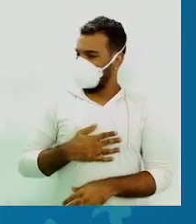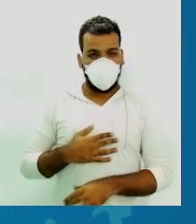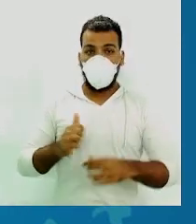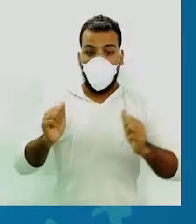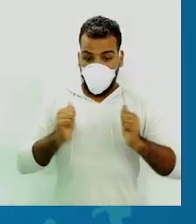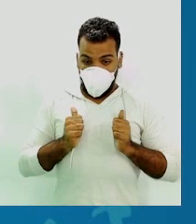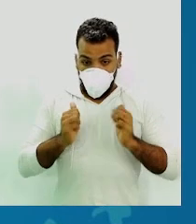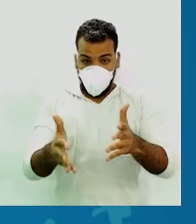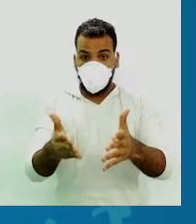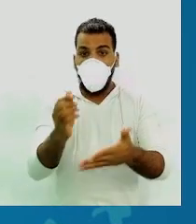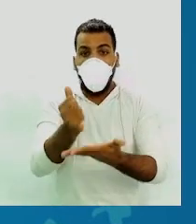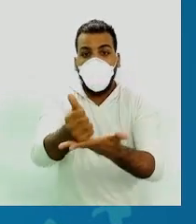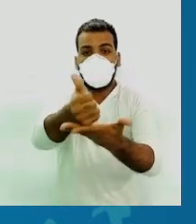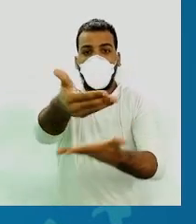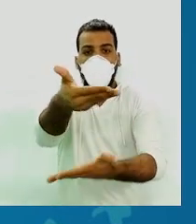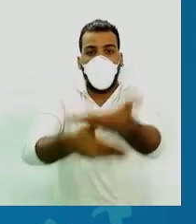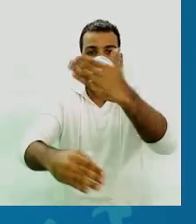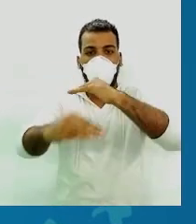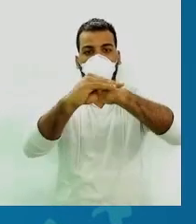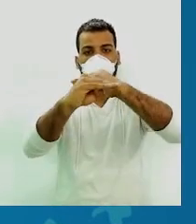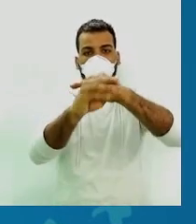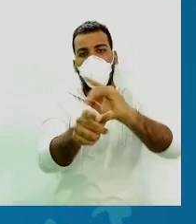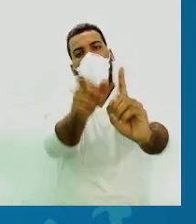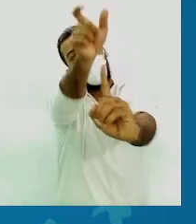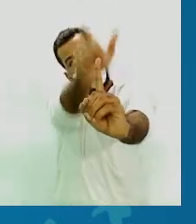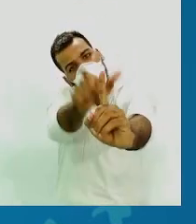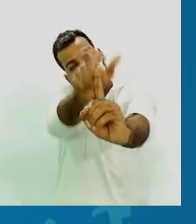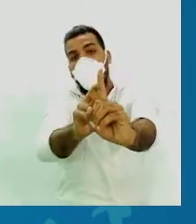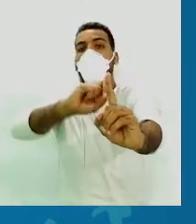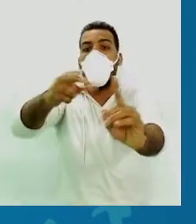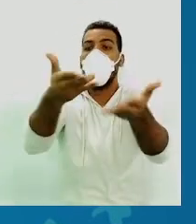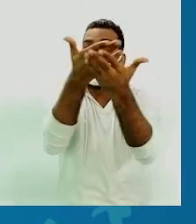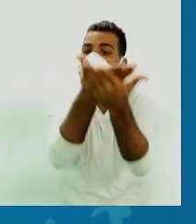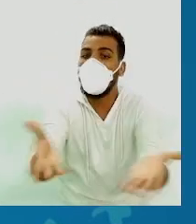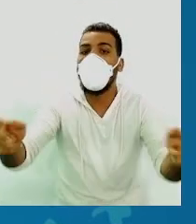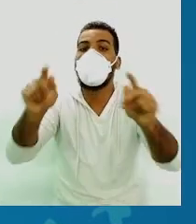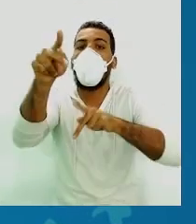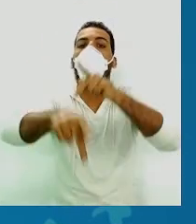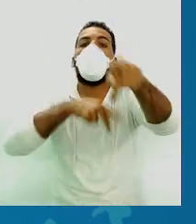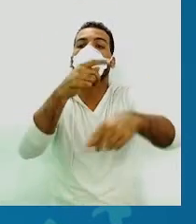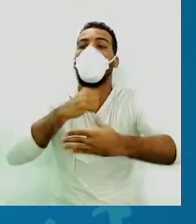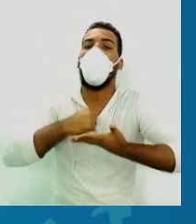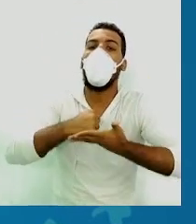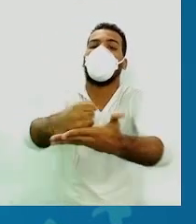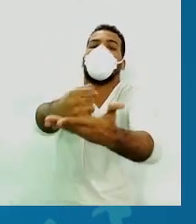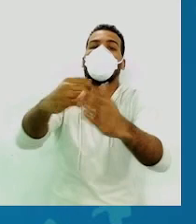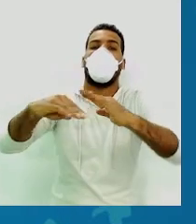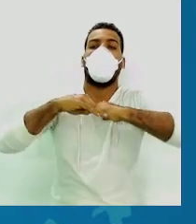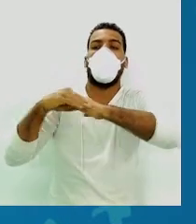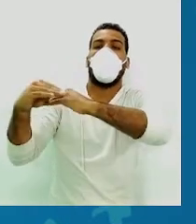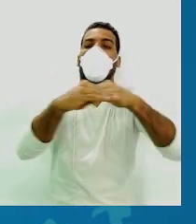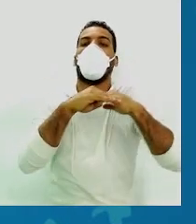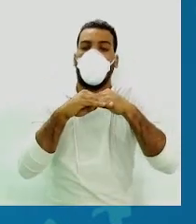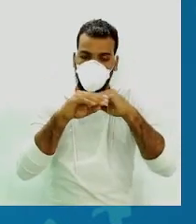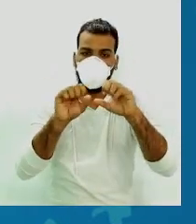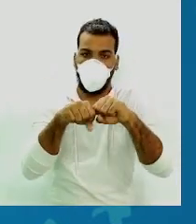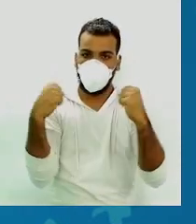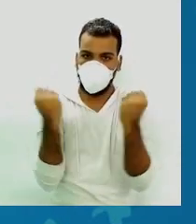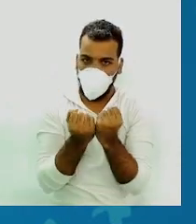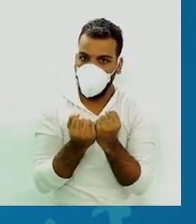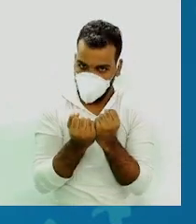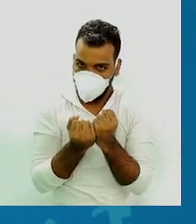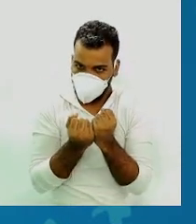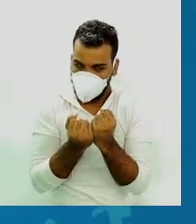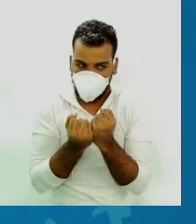do outro, seja ele indivíduo ou dos outros, quando eu falo do coletivismo social.